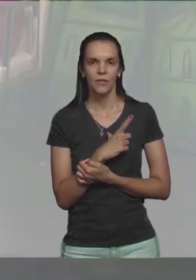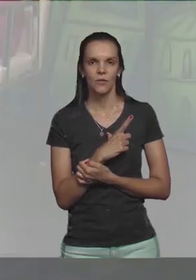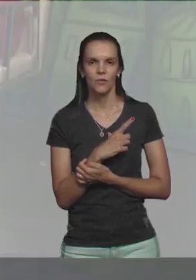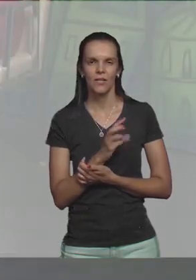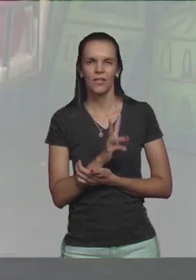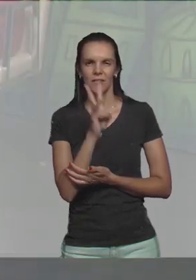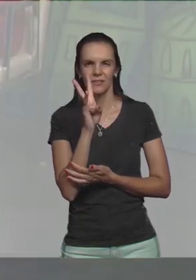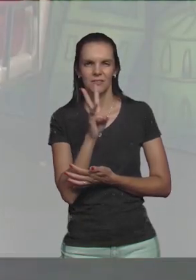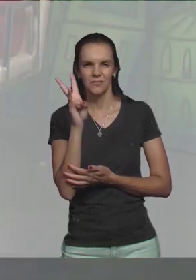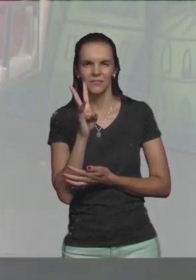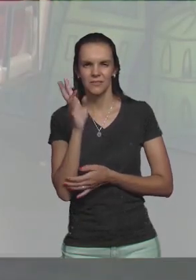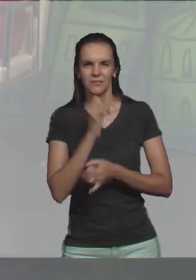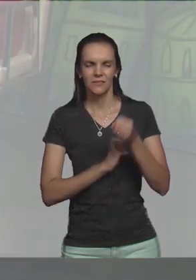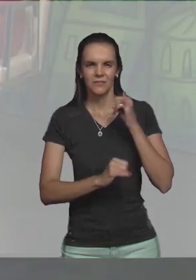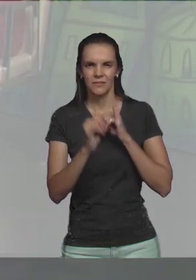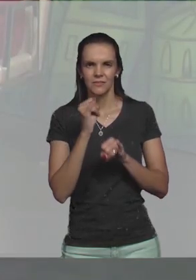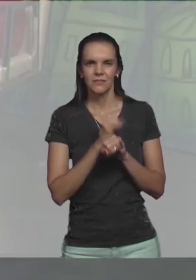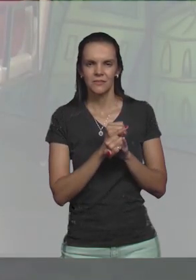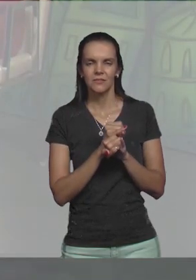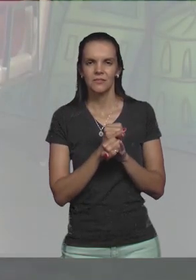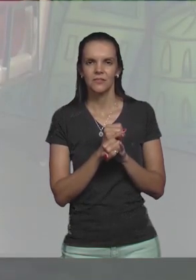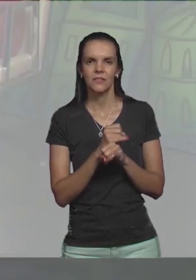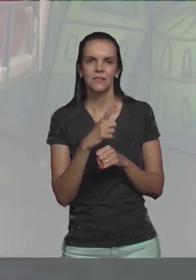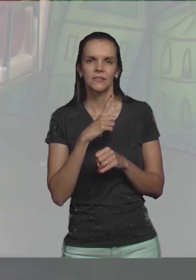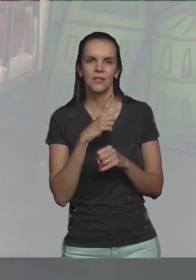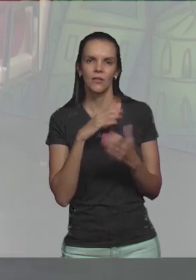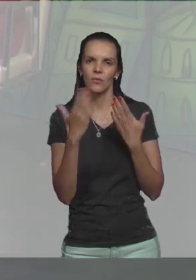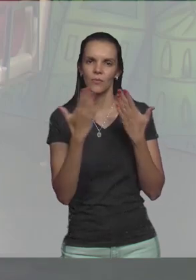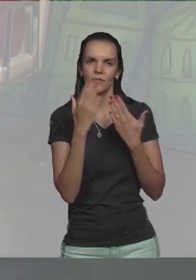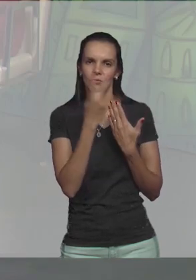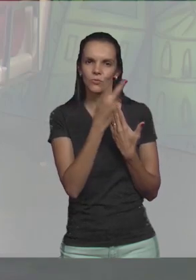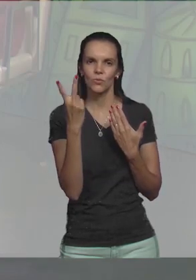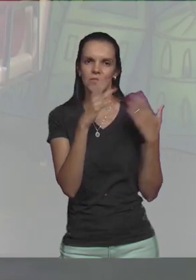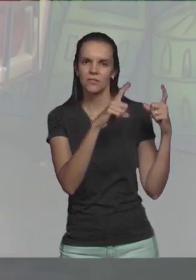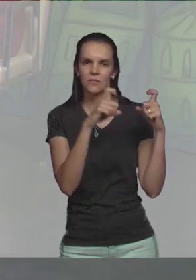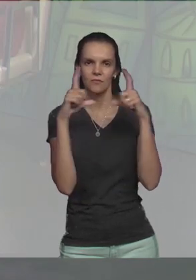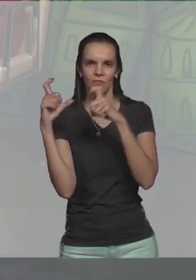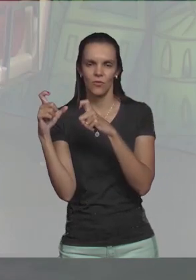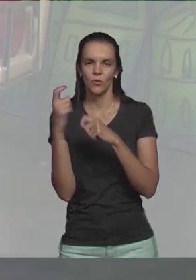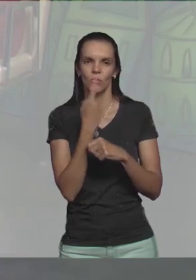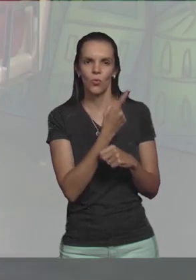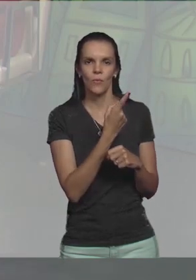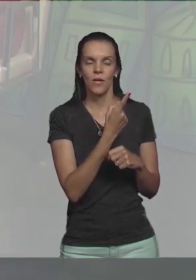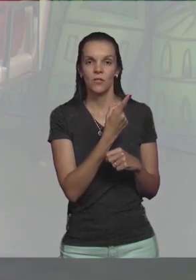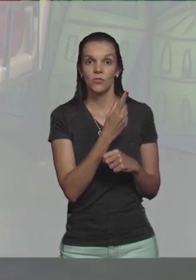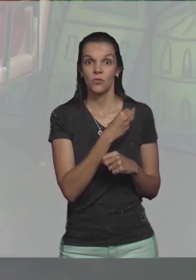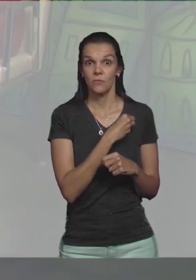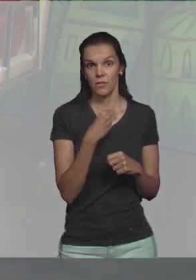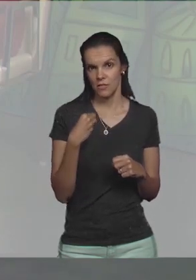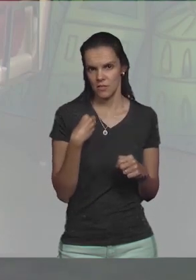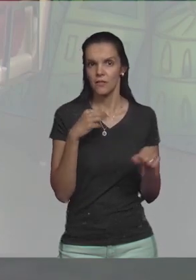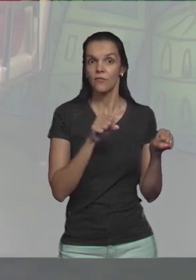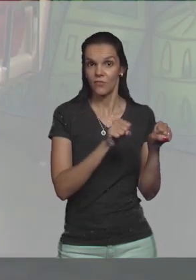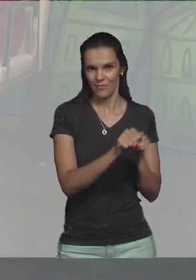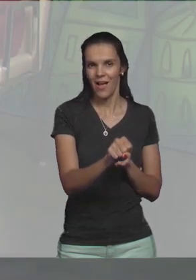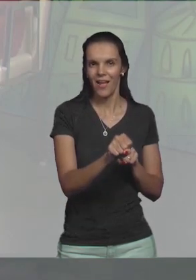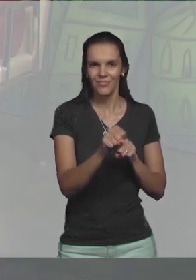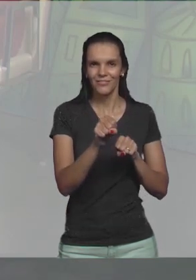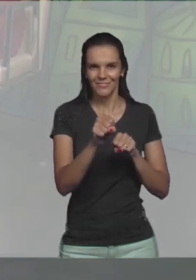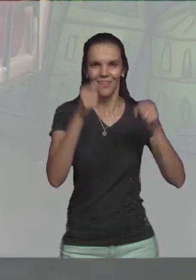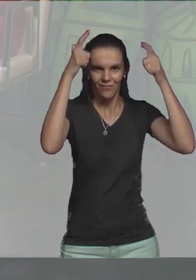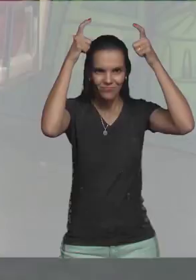portal na internet, e ele fez uma comparação entre duas fotos. Uma foto de medicina, né, formandos